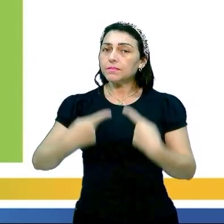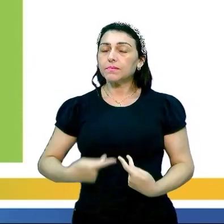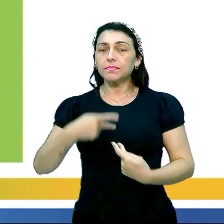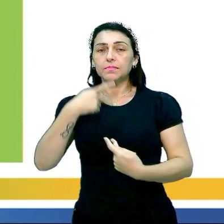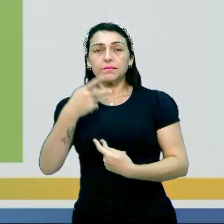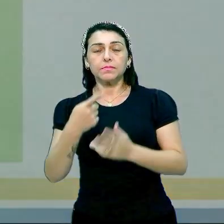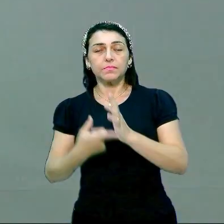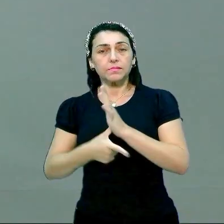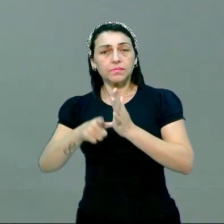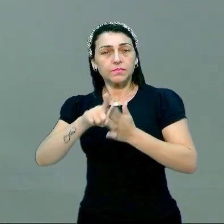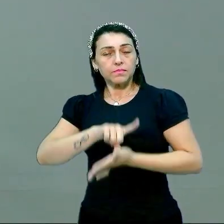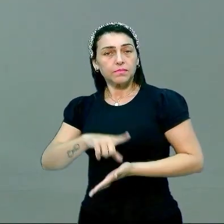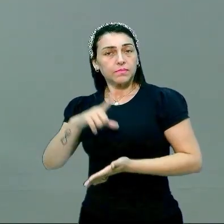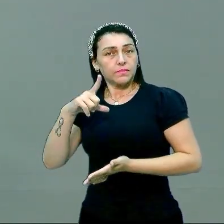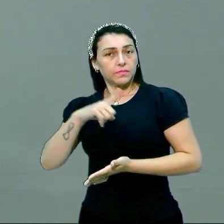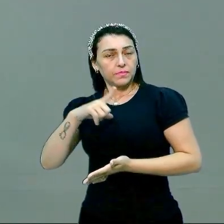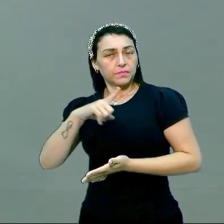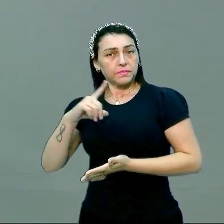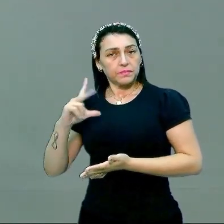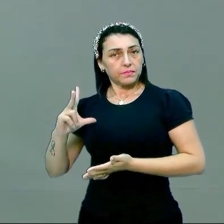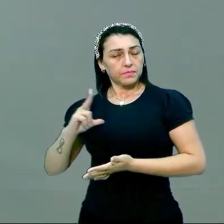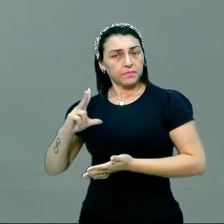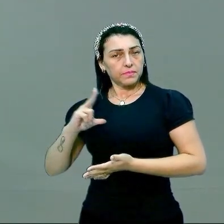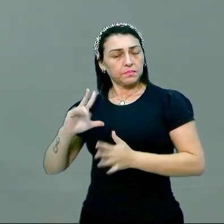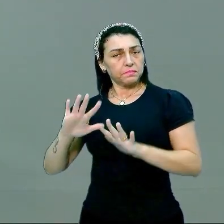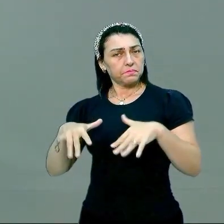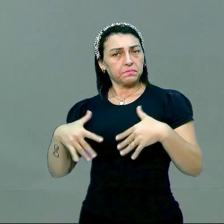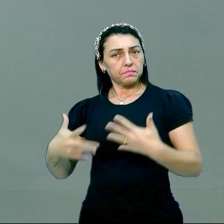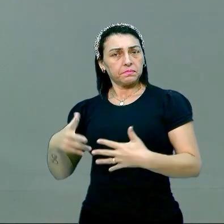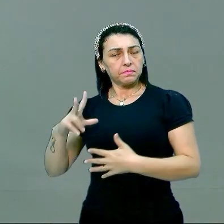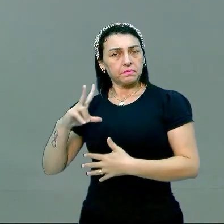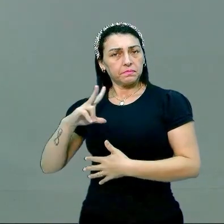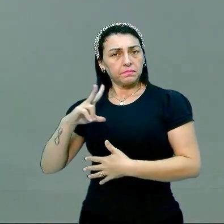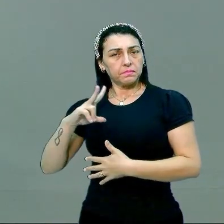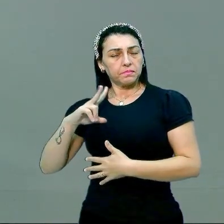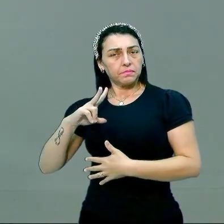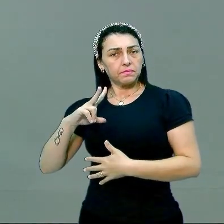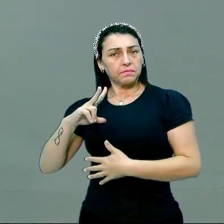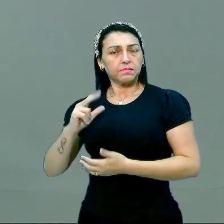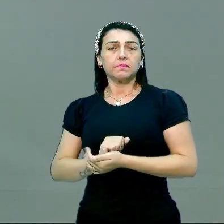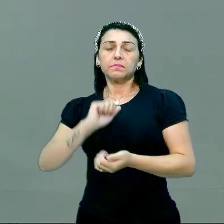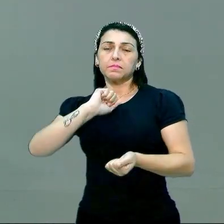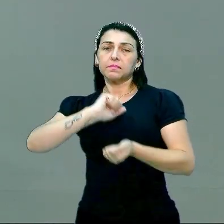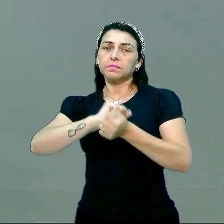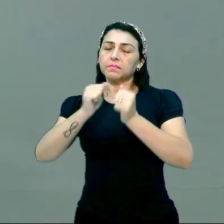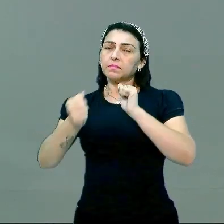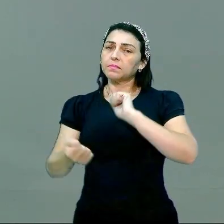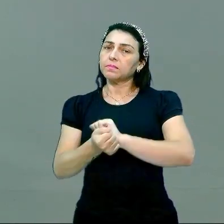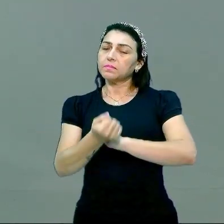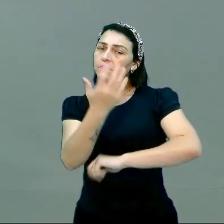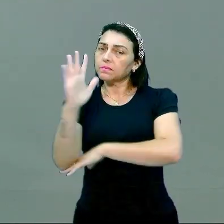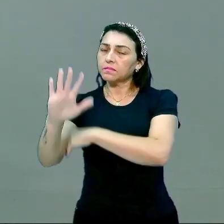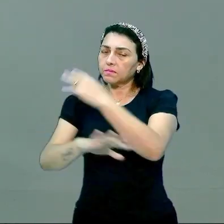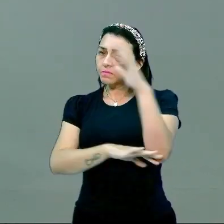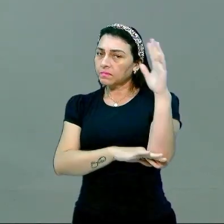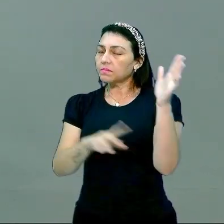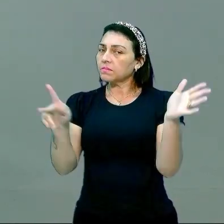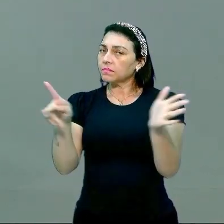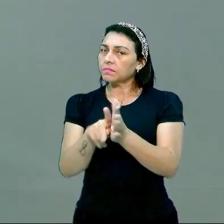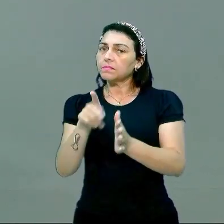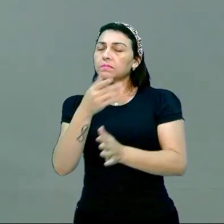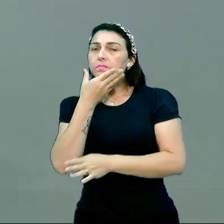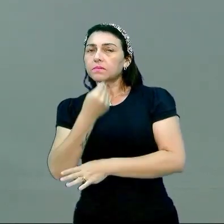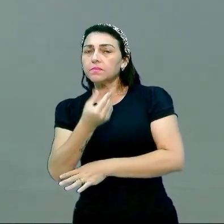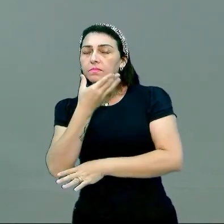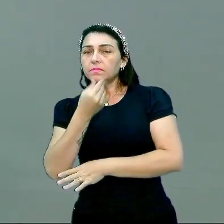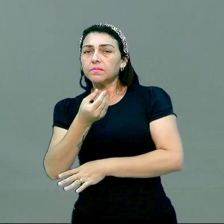falei anteriormente, ele tem uma peculiaridade. Qual é essa peculiaridade? Adaptar a natureza a favor do próprio